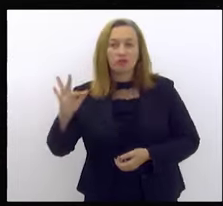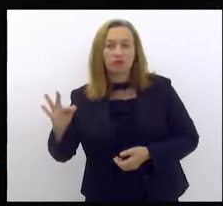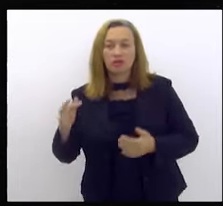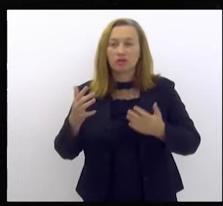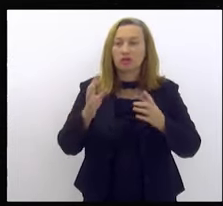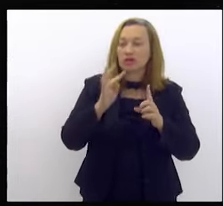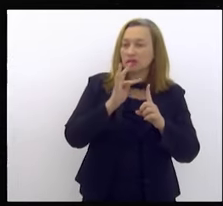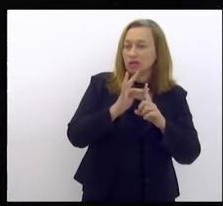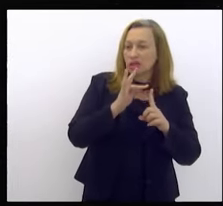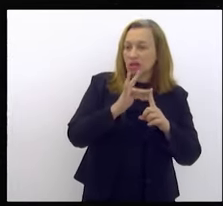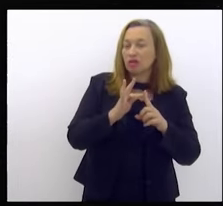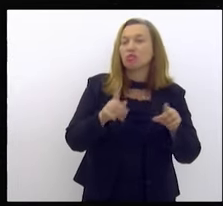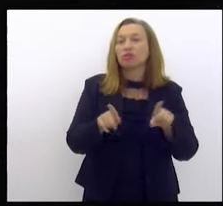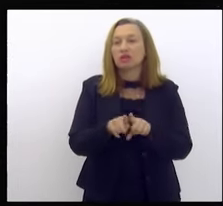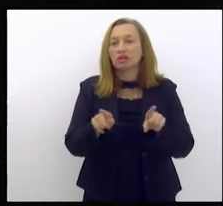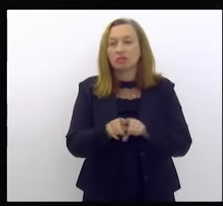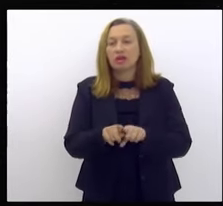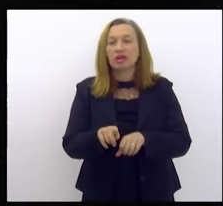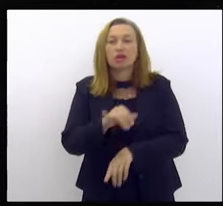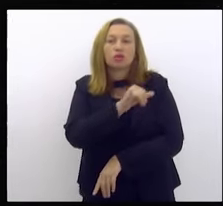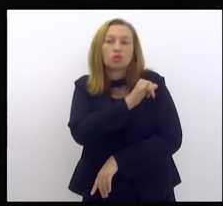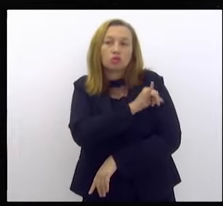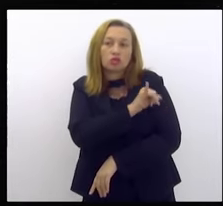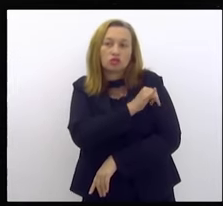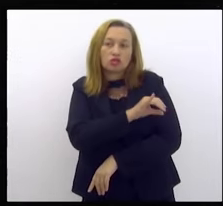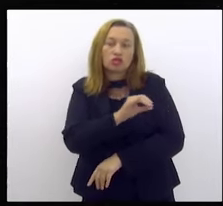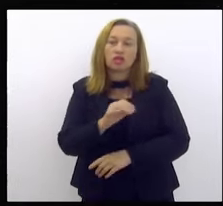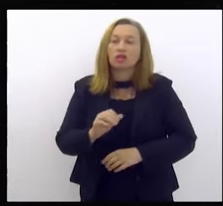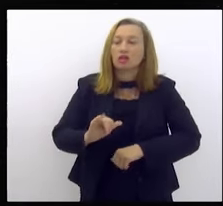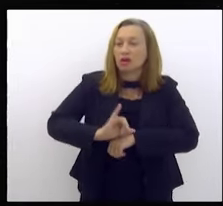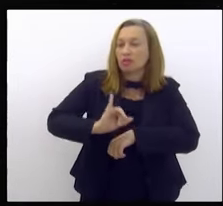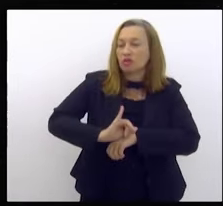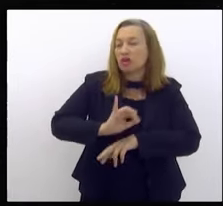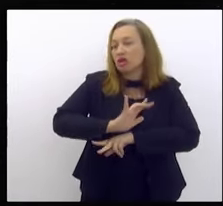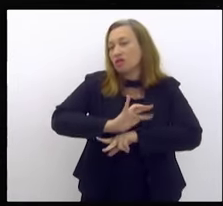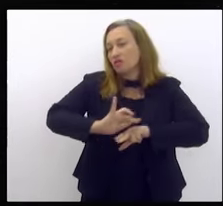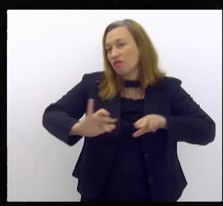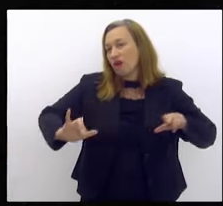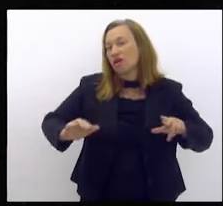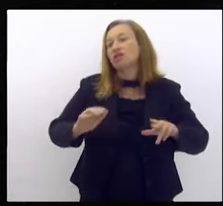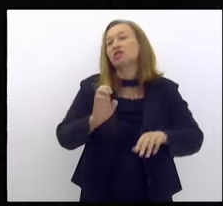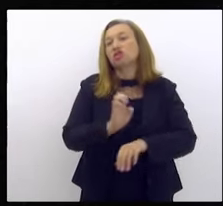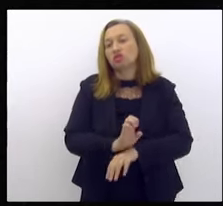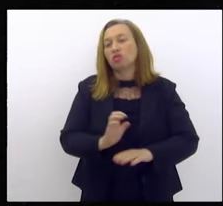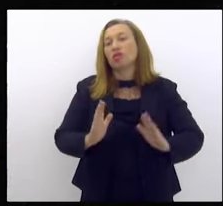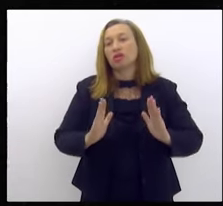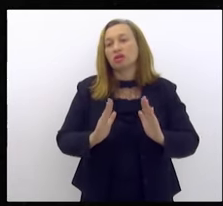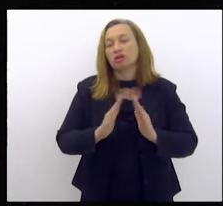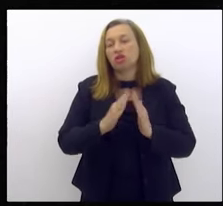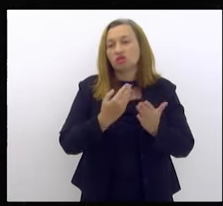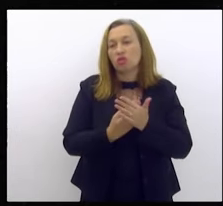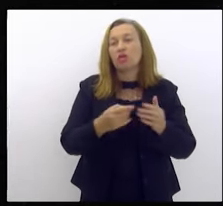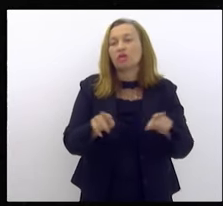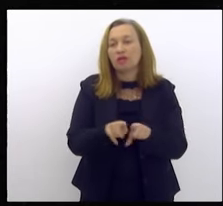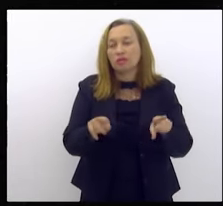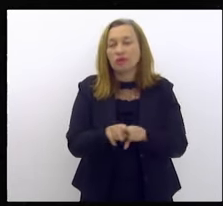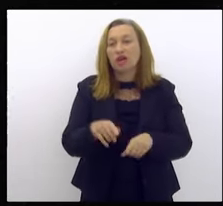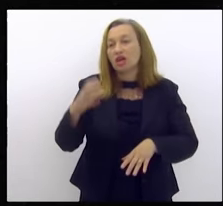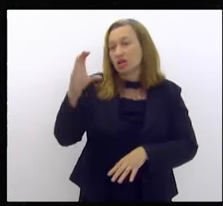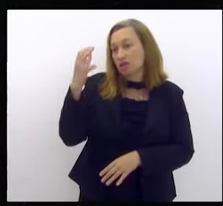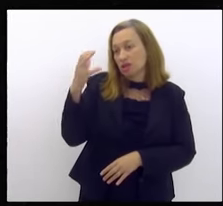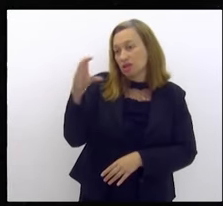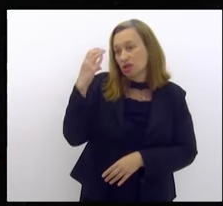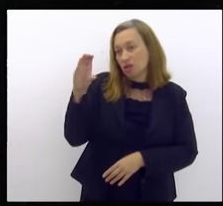Teresópolis, estivemos aqui na capital do Rio de Janeiro, em diversas escolas também, em Niterói, em diversas